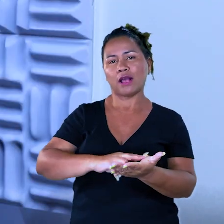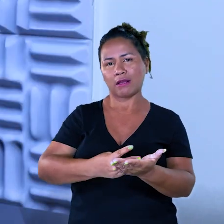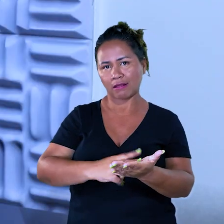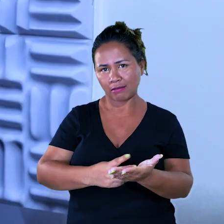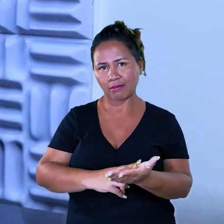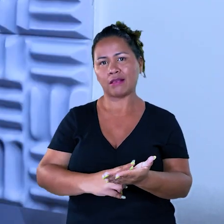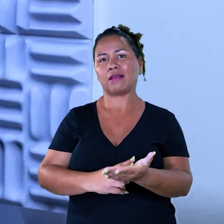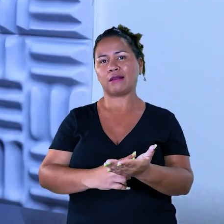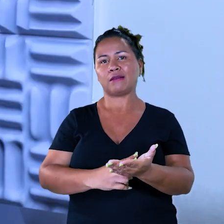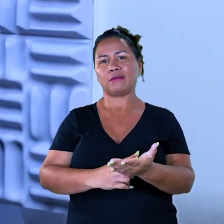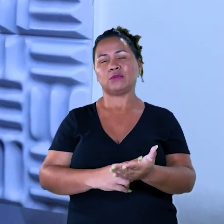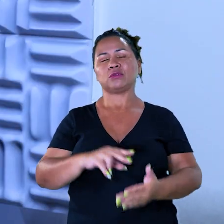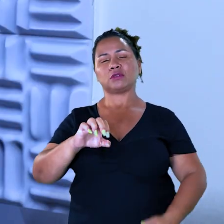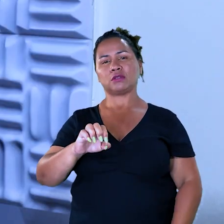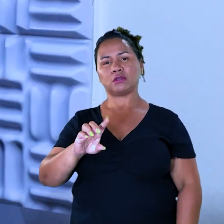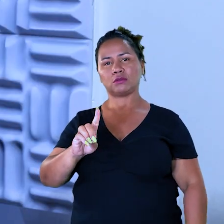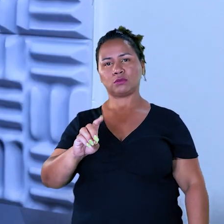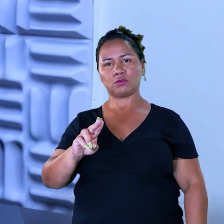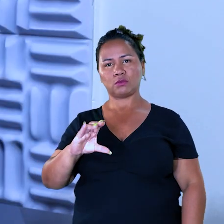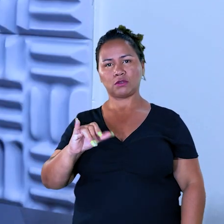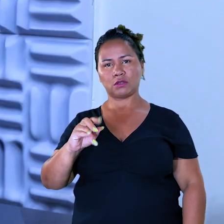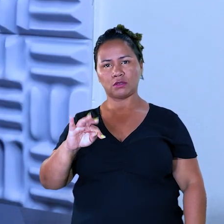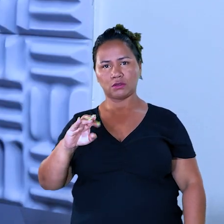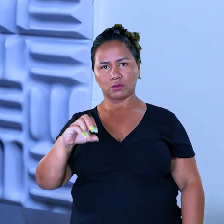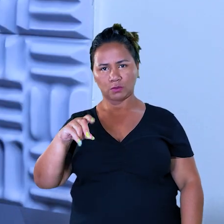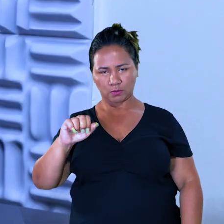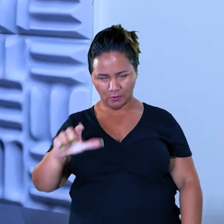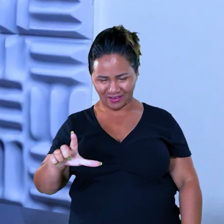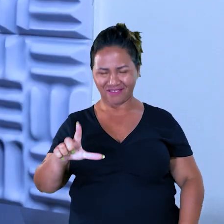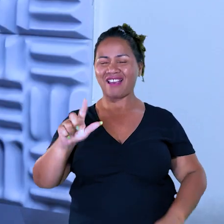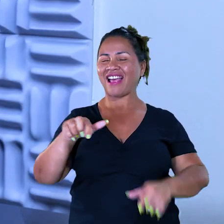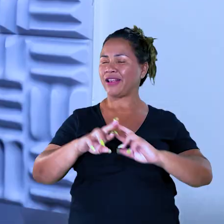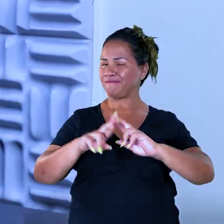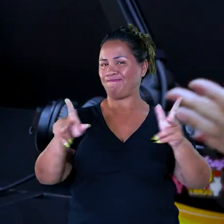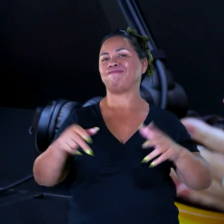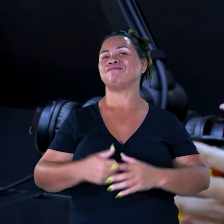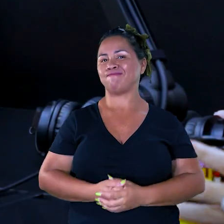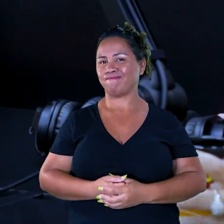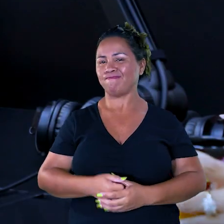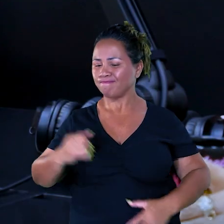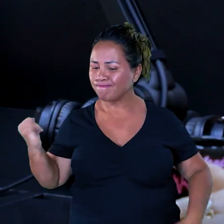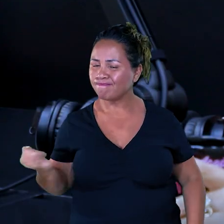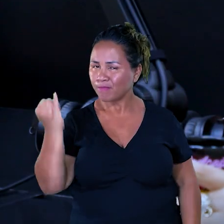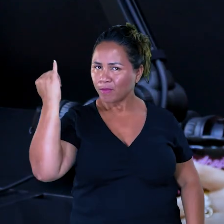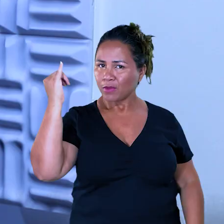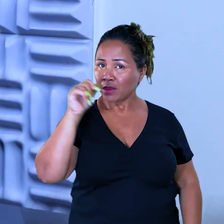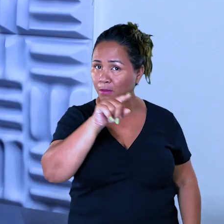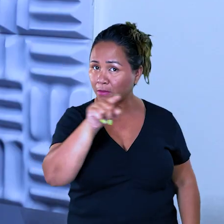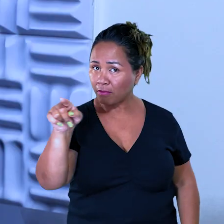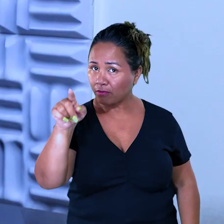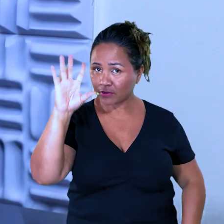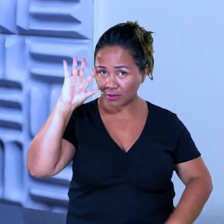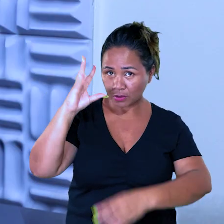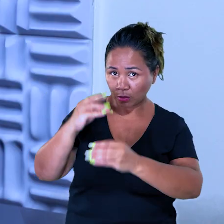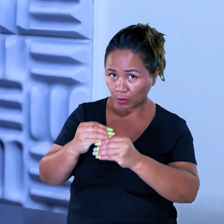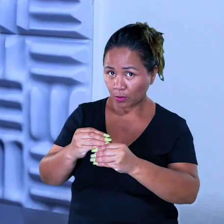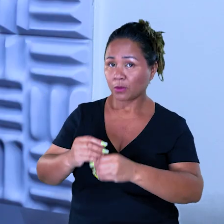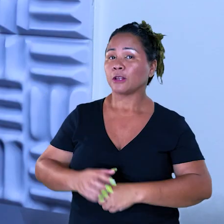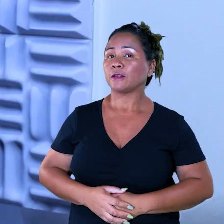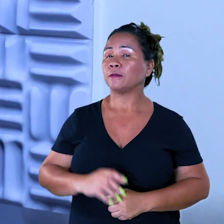educacional, que é uma outra função do que o professor intérprete. Muito importante para você que está entrando na área entender